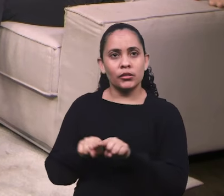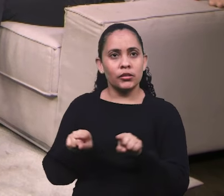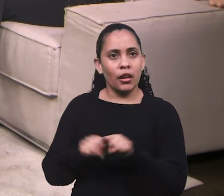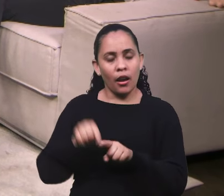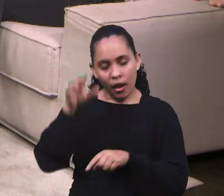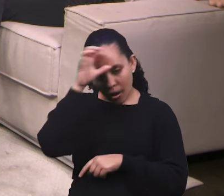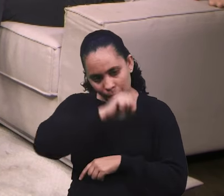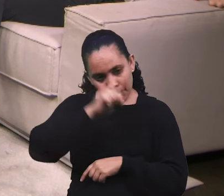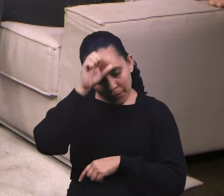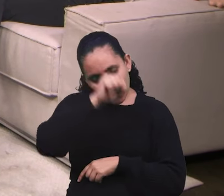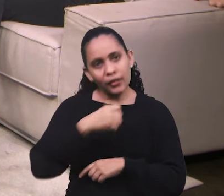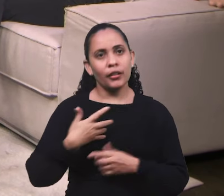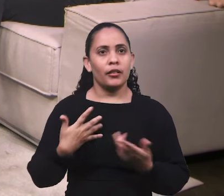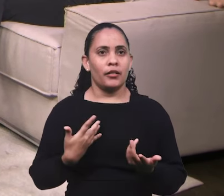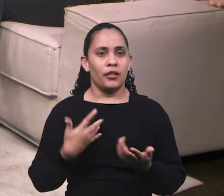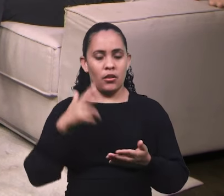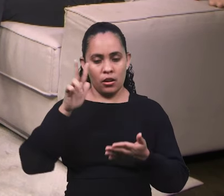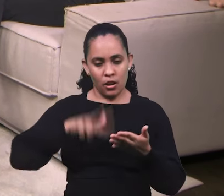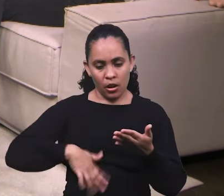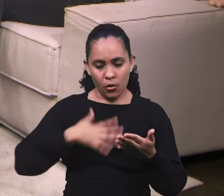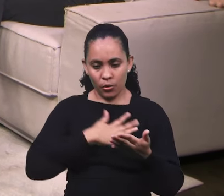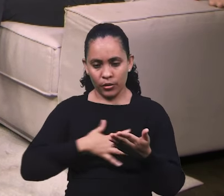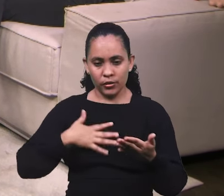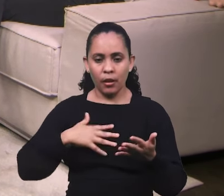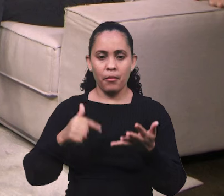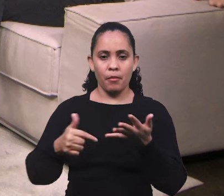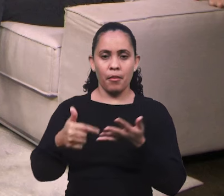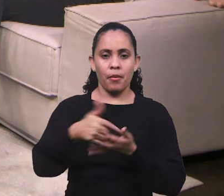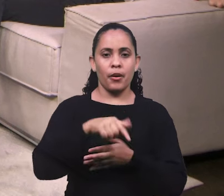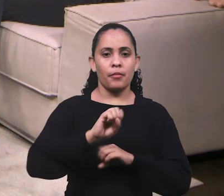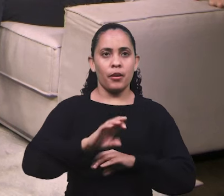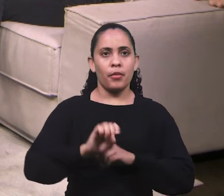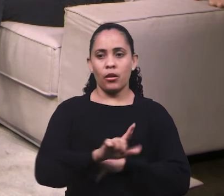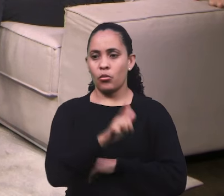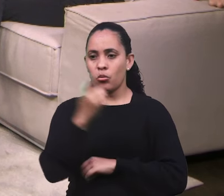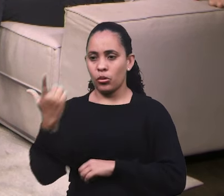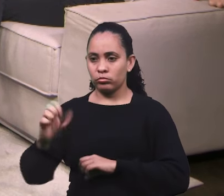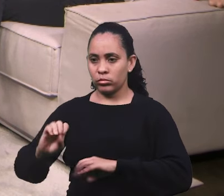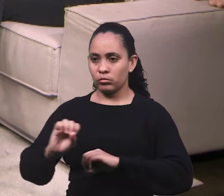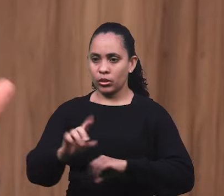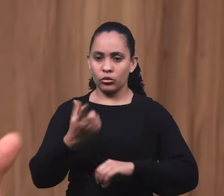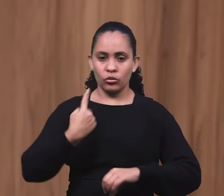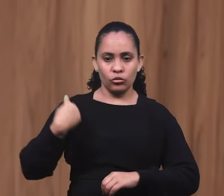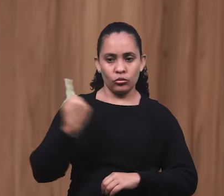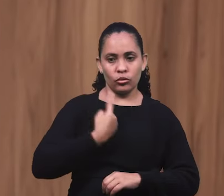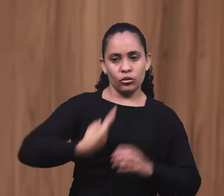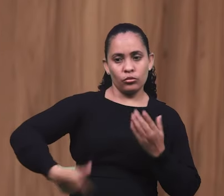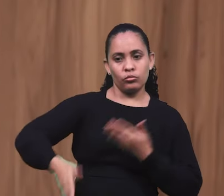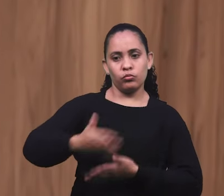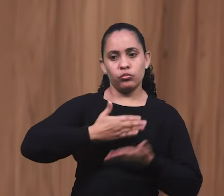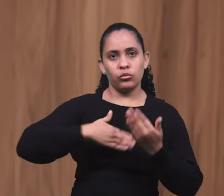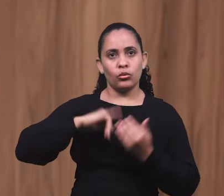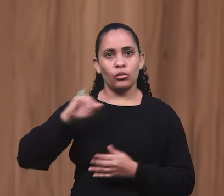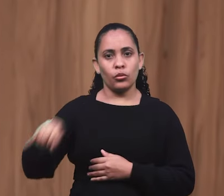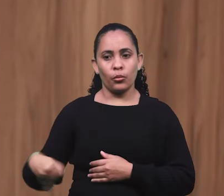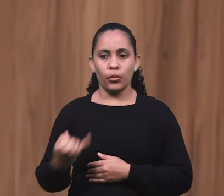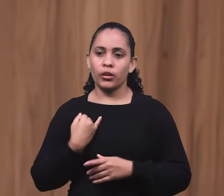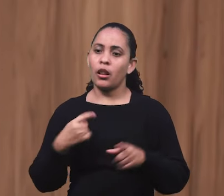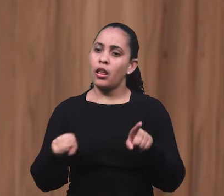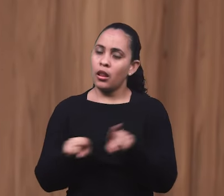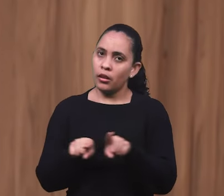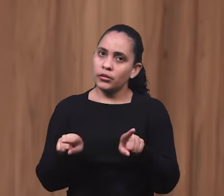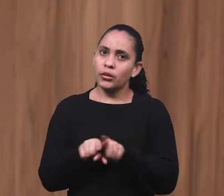que ele lia um livro, eu gostei disso assim, assado, eu também lia outro, dava para ele. Então a gente tinha essa oportunidade de trocar.